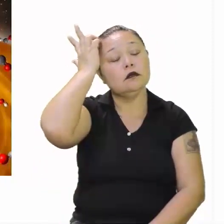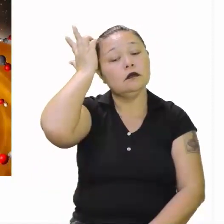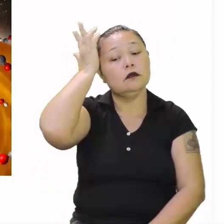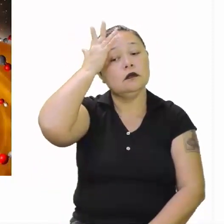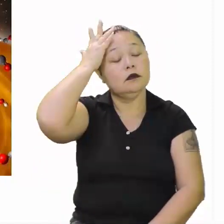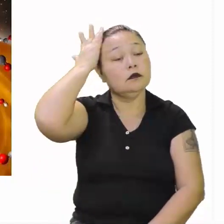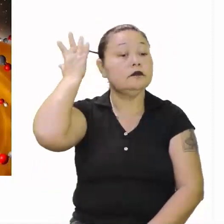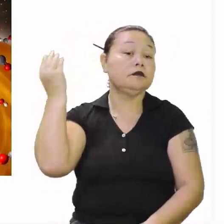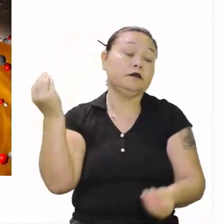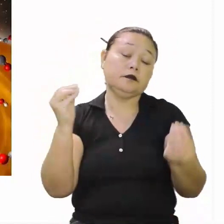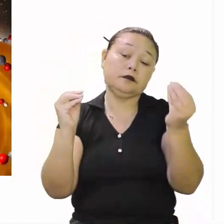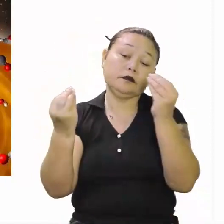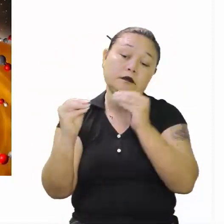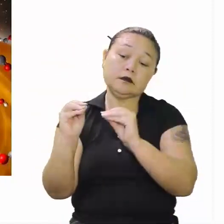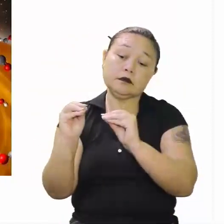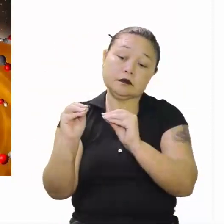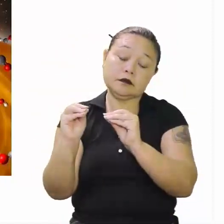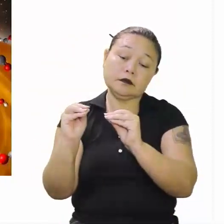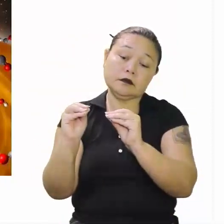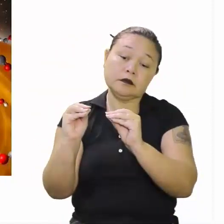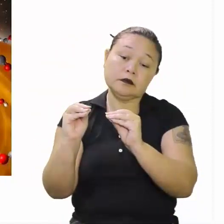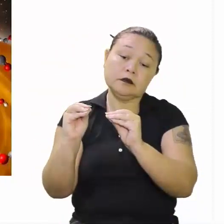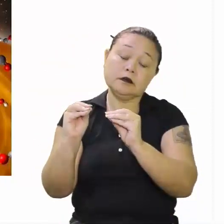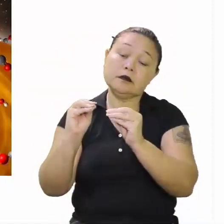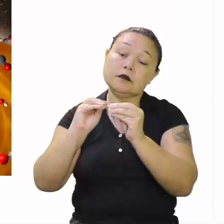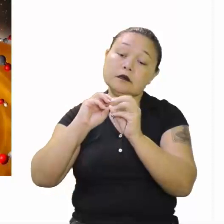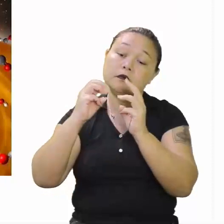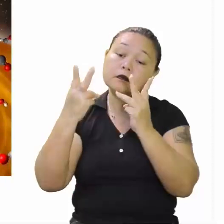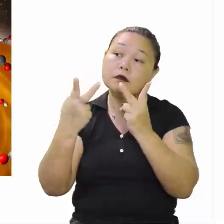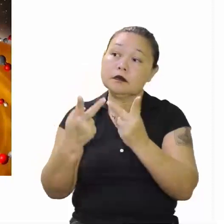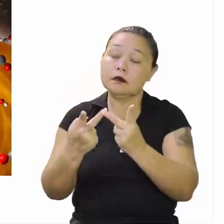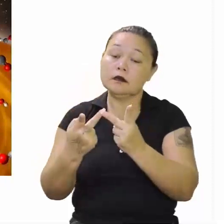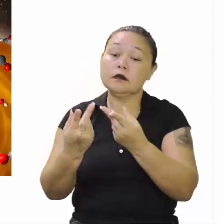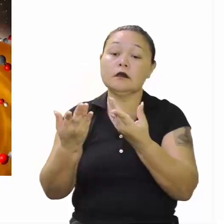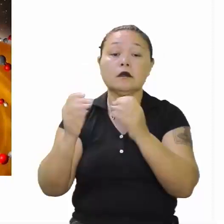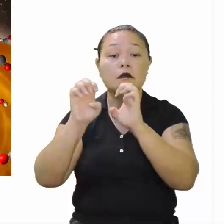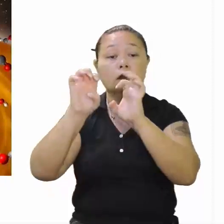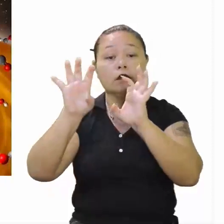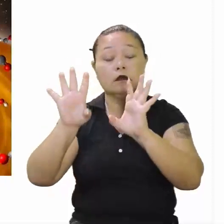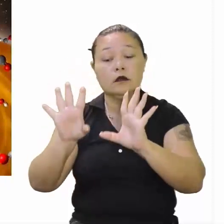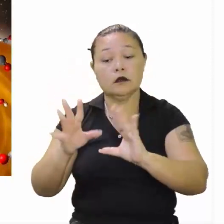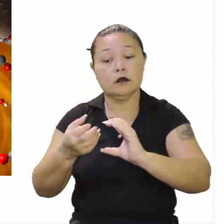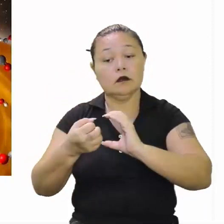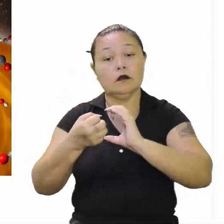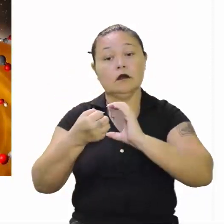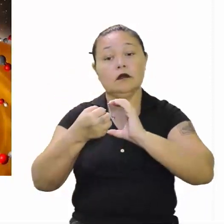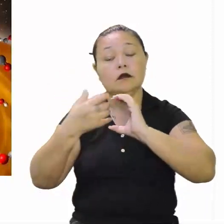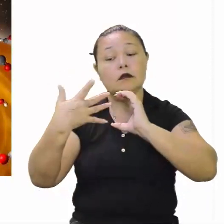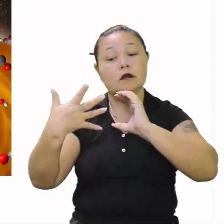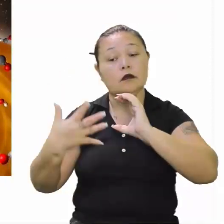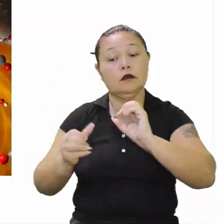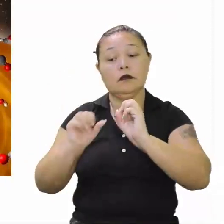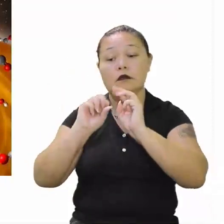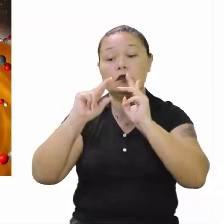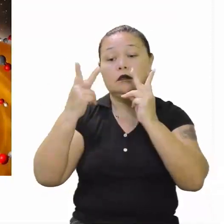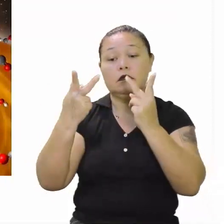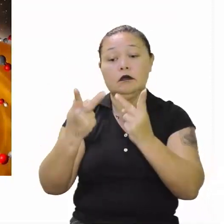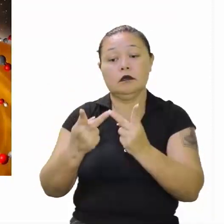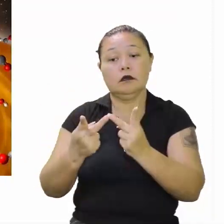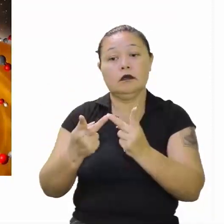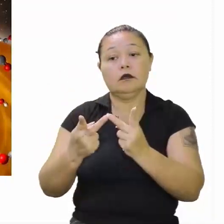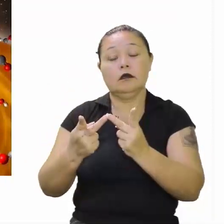a composição da matéria, a estrutura da matéria, propriedades da